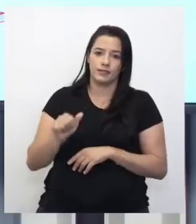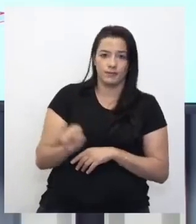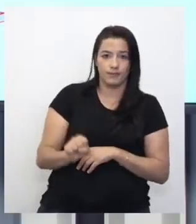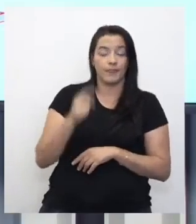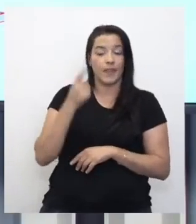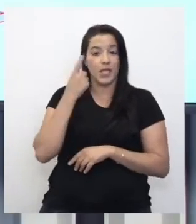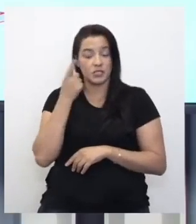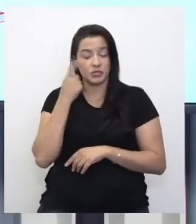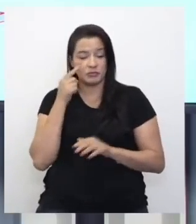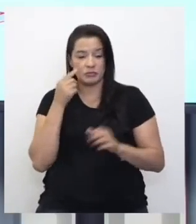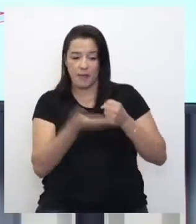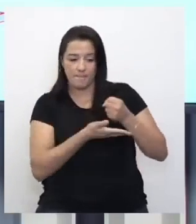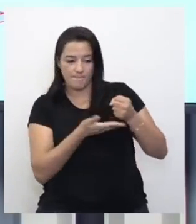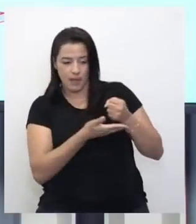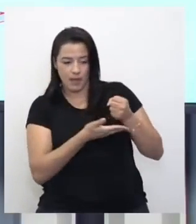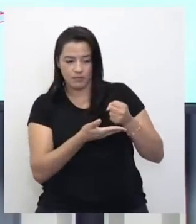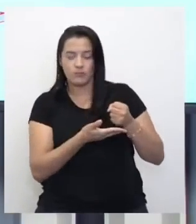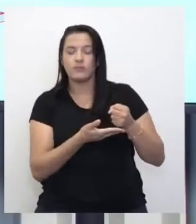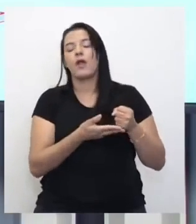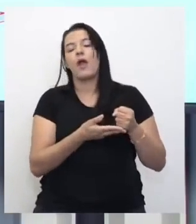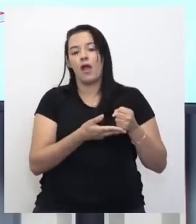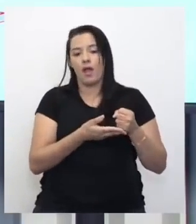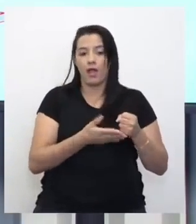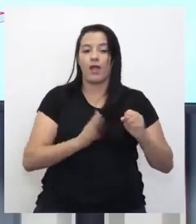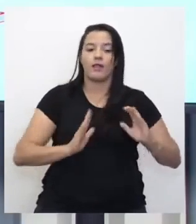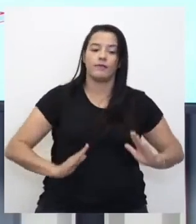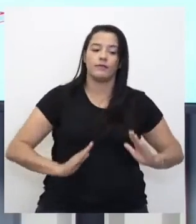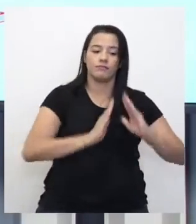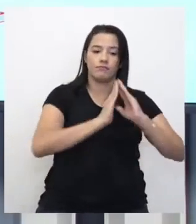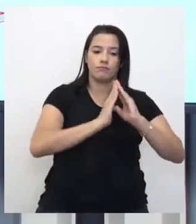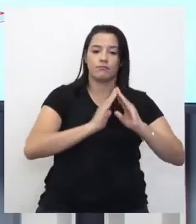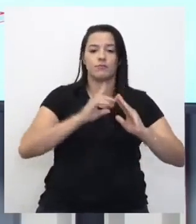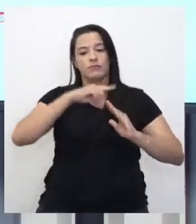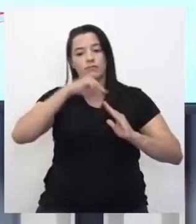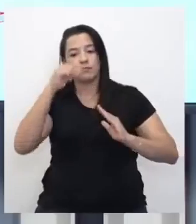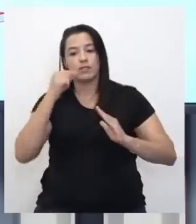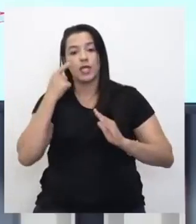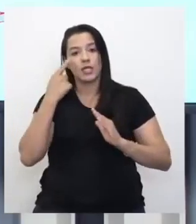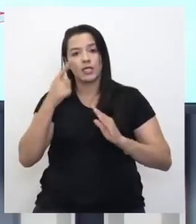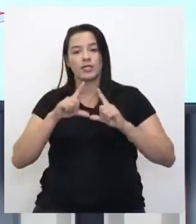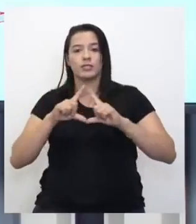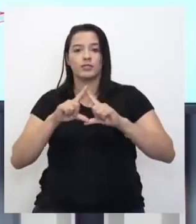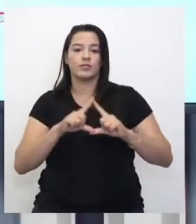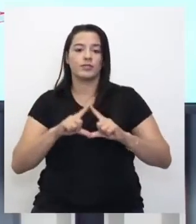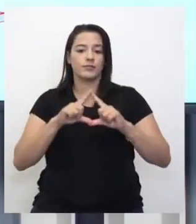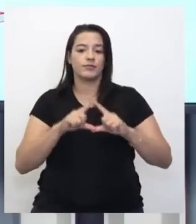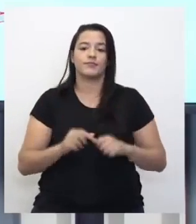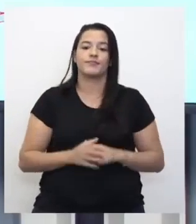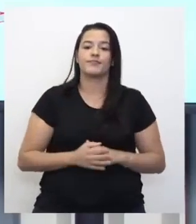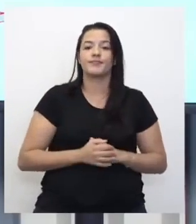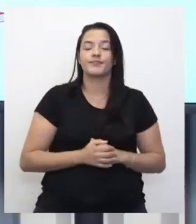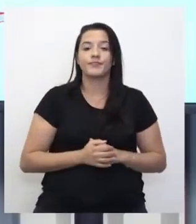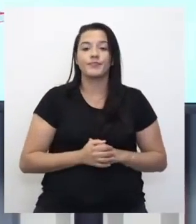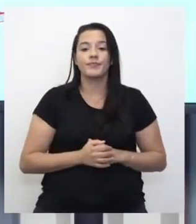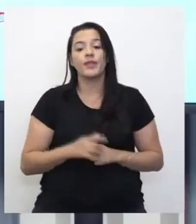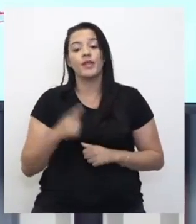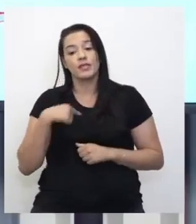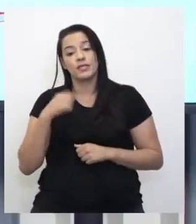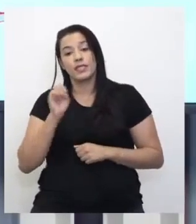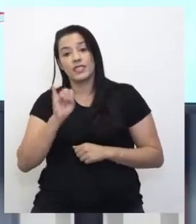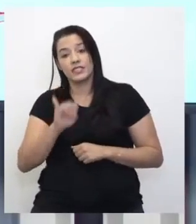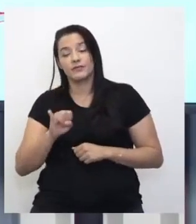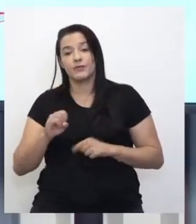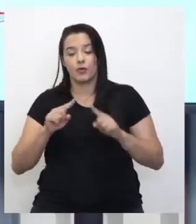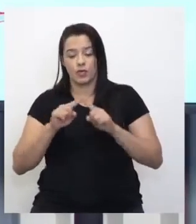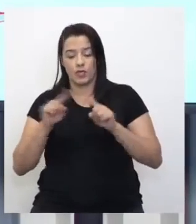da base, então ela vai ser uma pirâmide de base triangular, se for triângulo, retangular, se